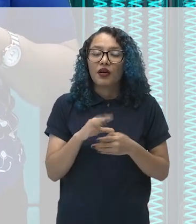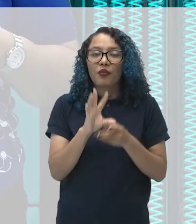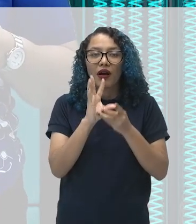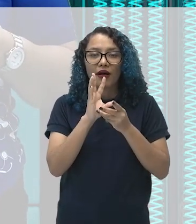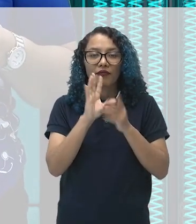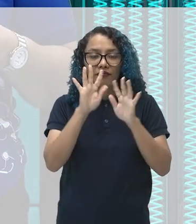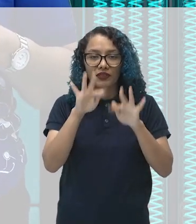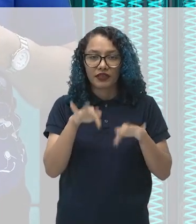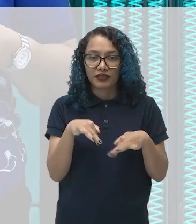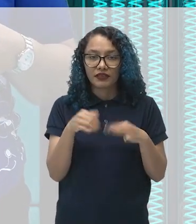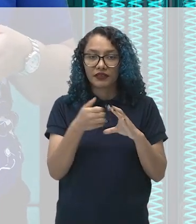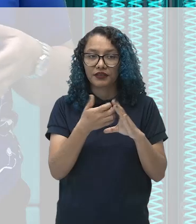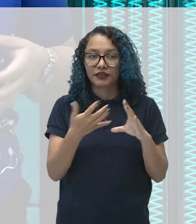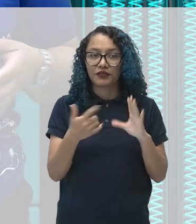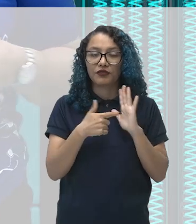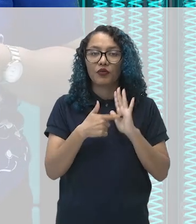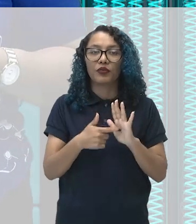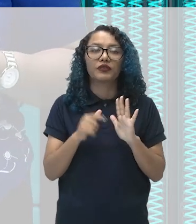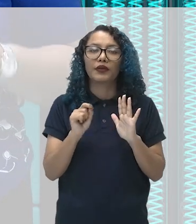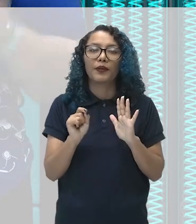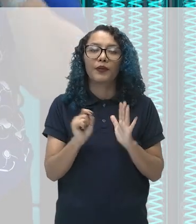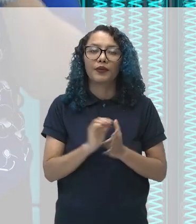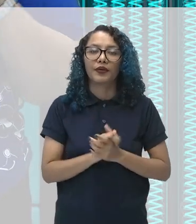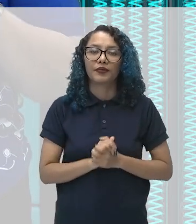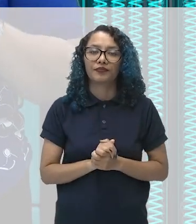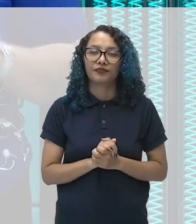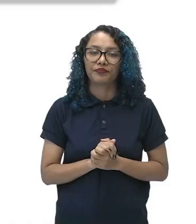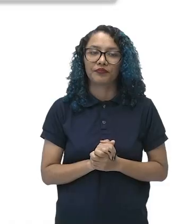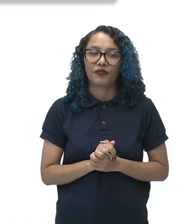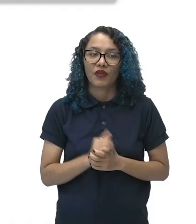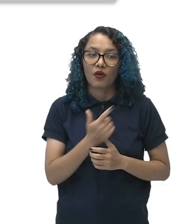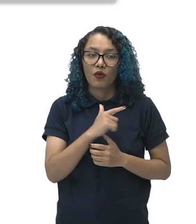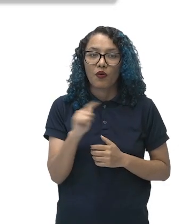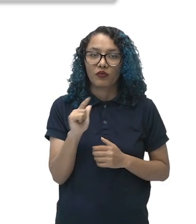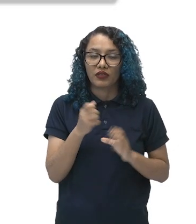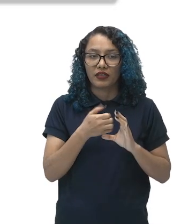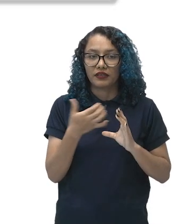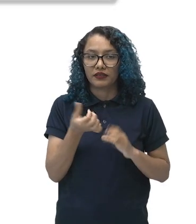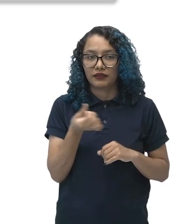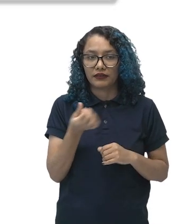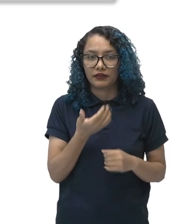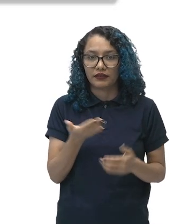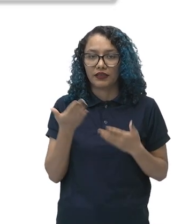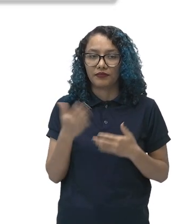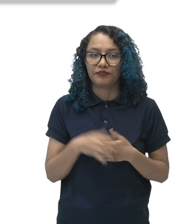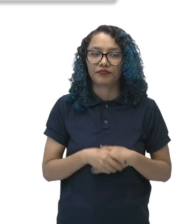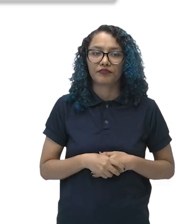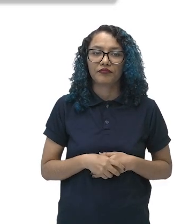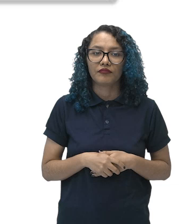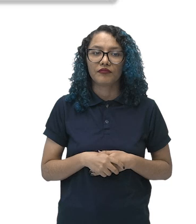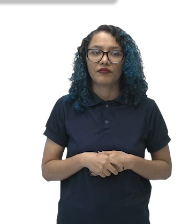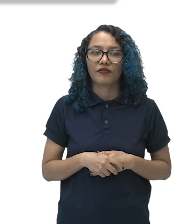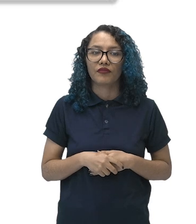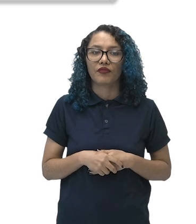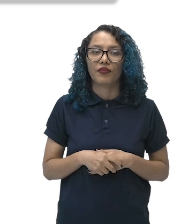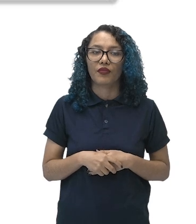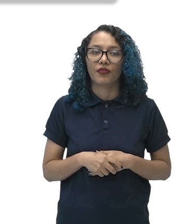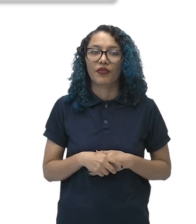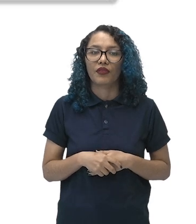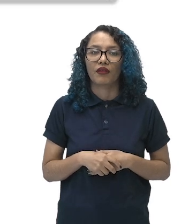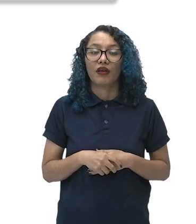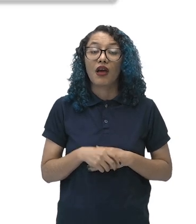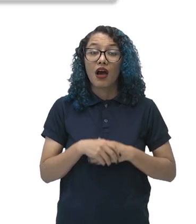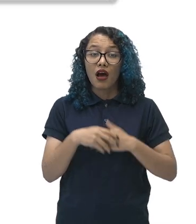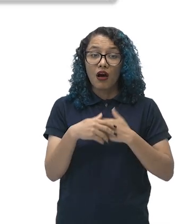das características, vamos então aí à nossa sexta característica, olhem só. A ausência de